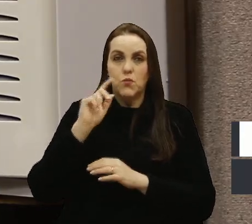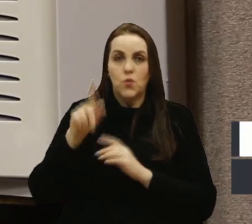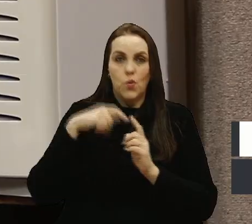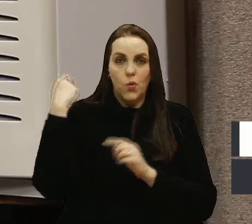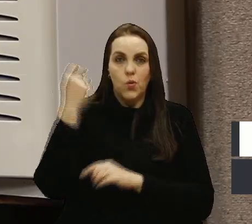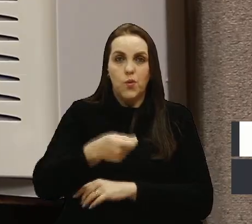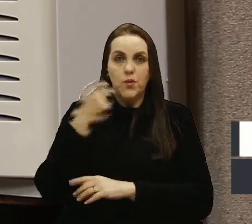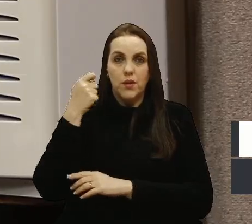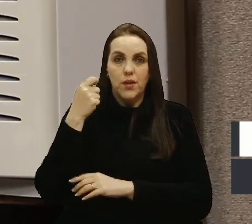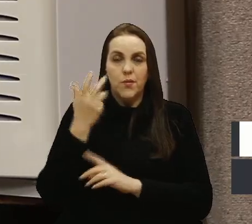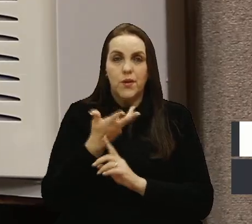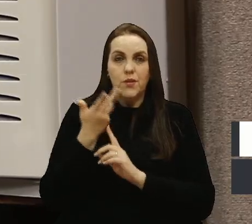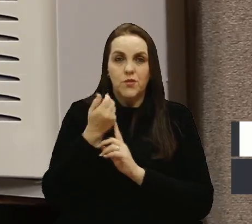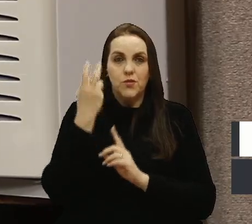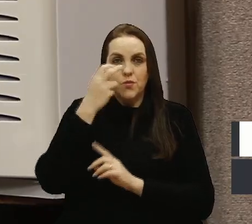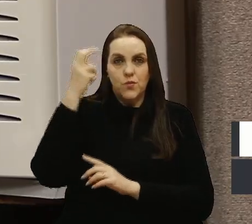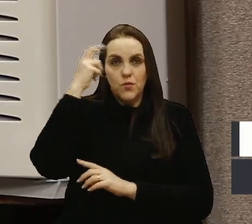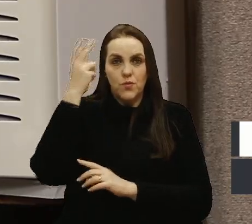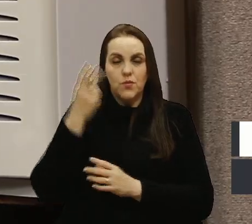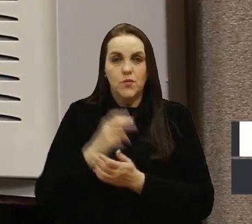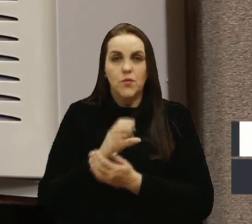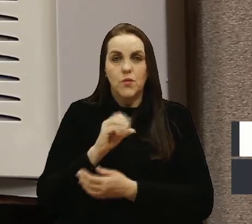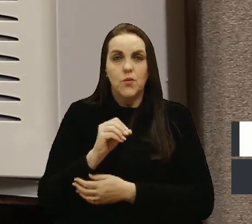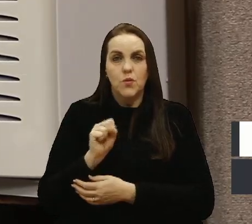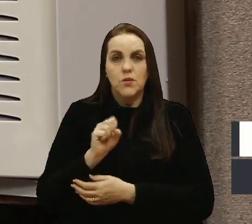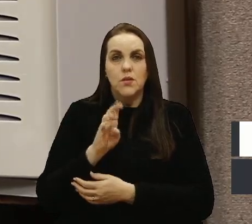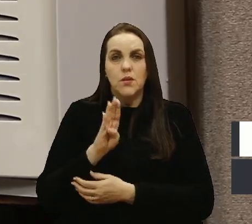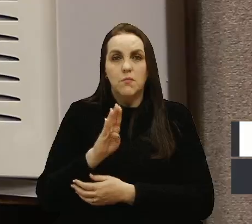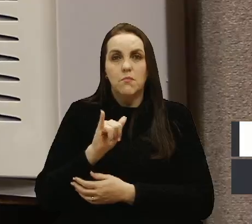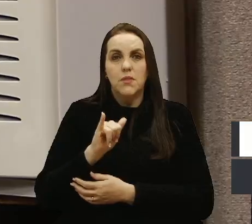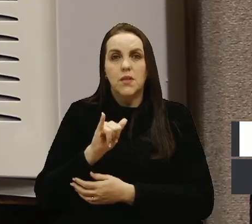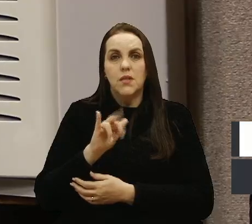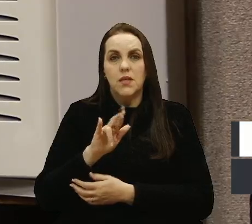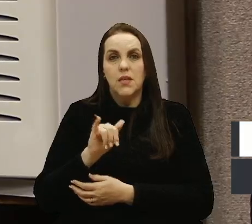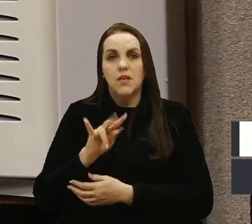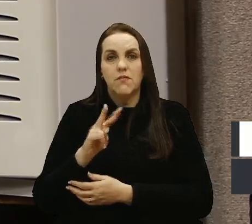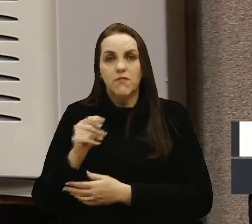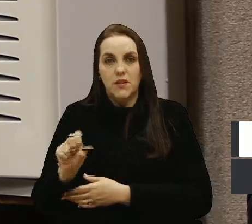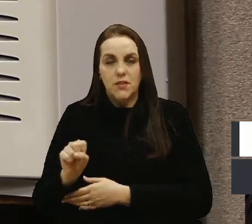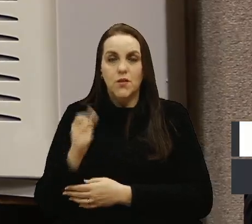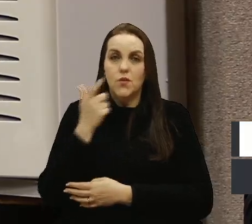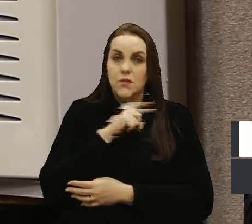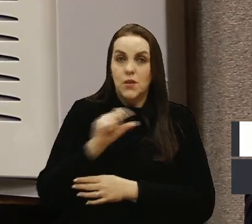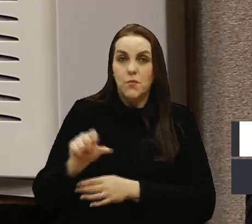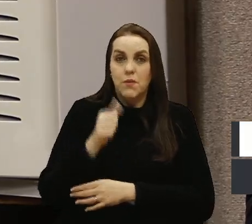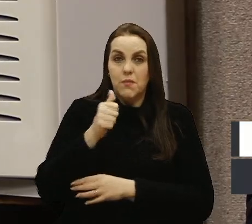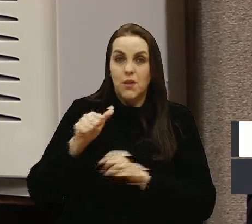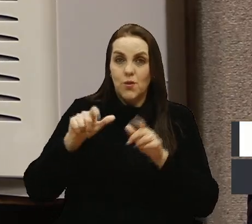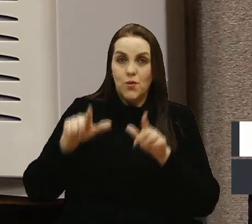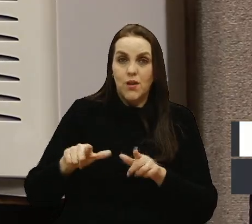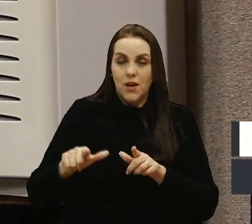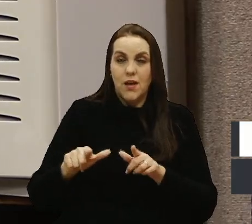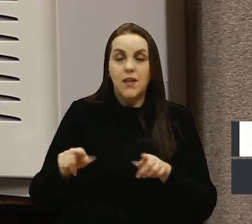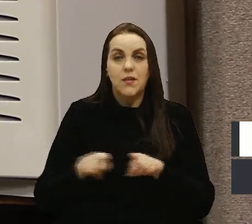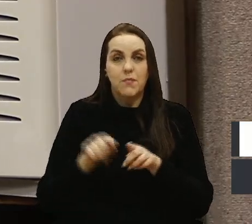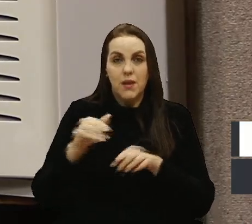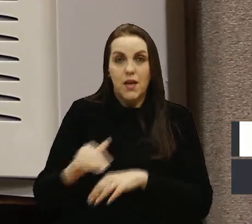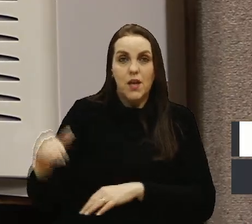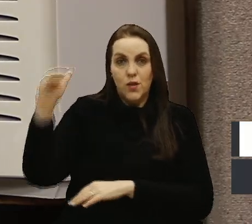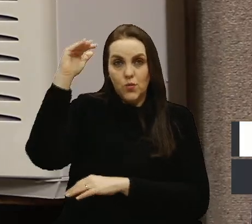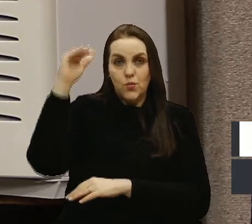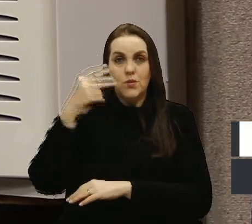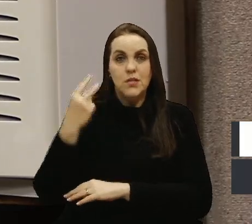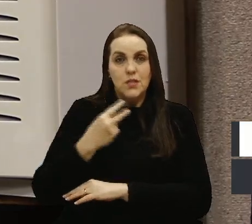Abridom Batista. Né, os Birivas conquistaram o 1º lugar e a Invernada Adulta o 2º lugar.